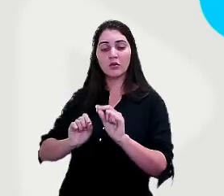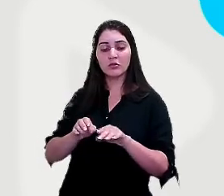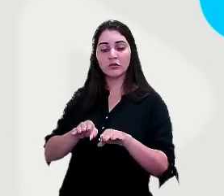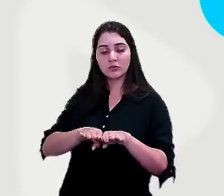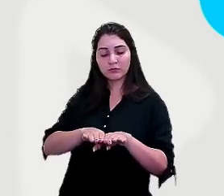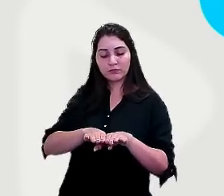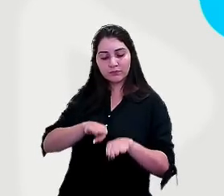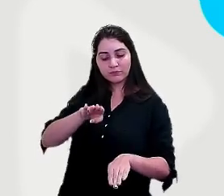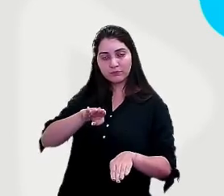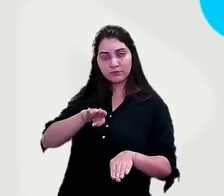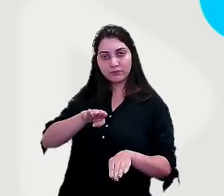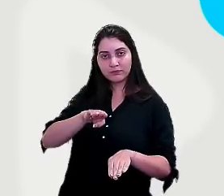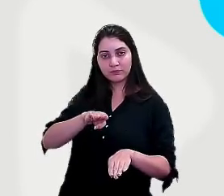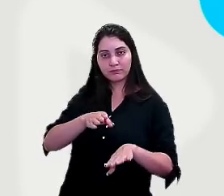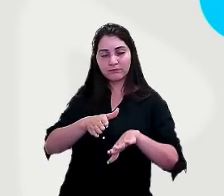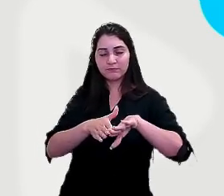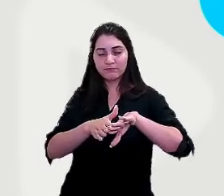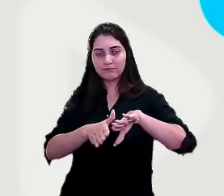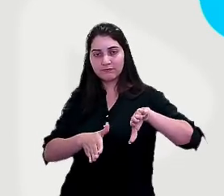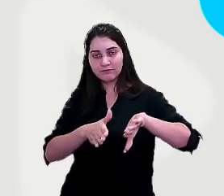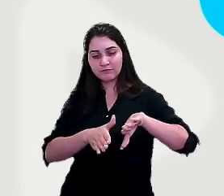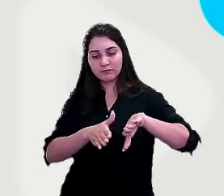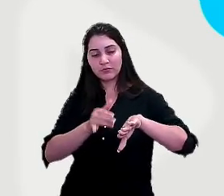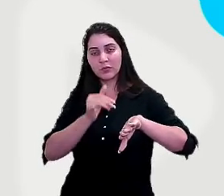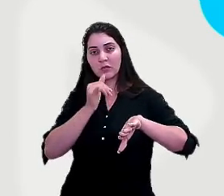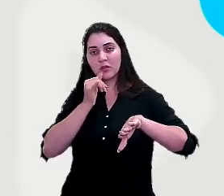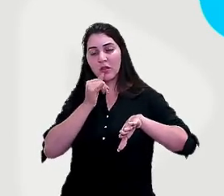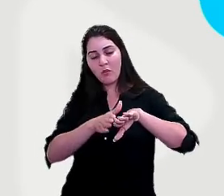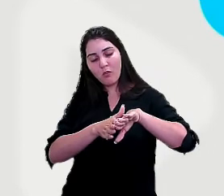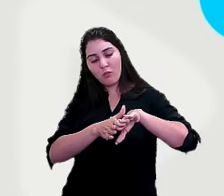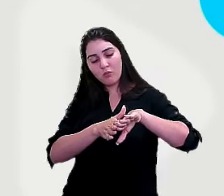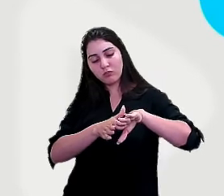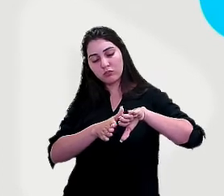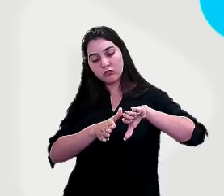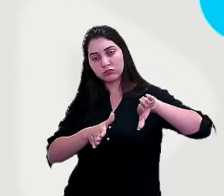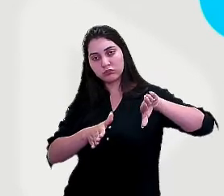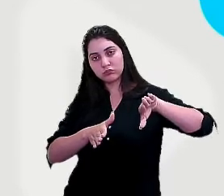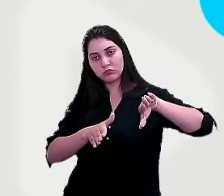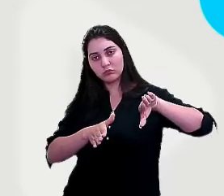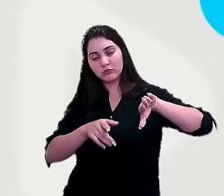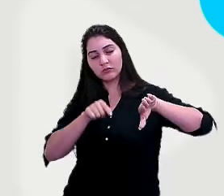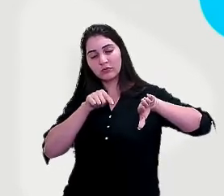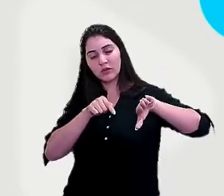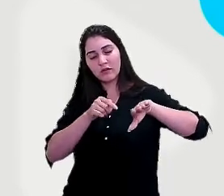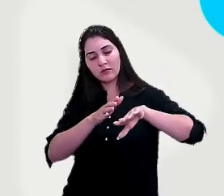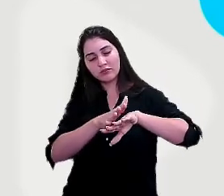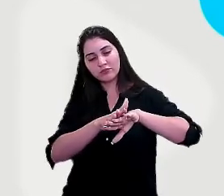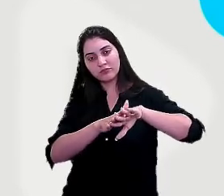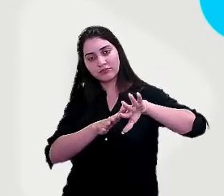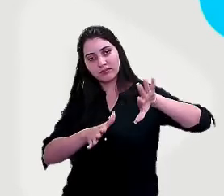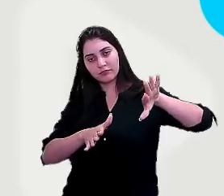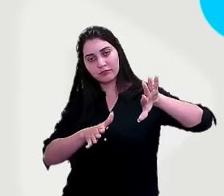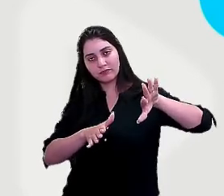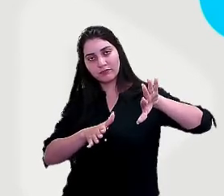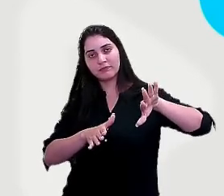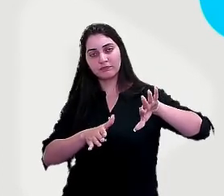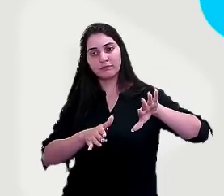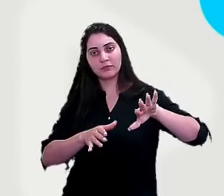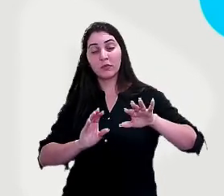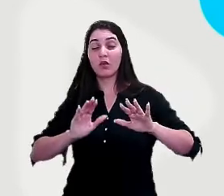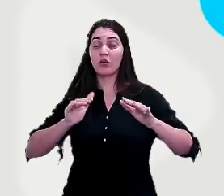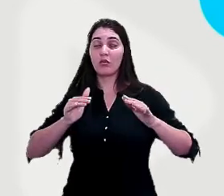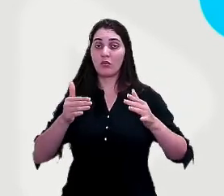se parte e uma parte vai descer e outra parte subir, ela vai deslizar uma parte sobre a outra.